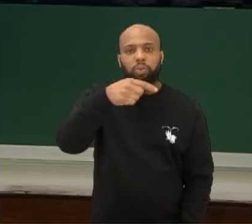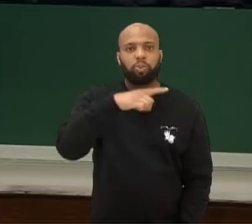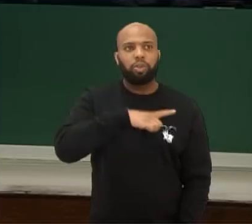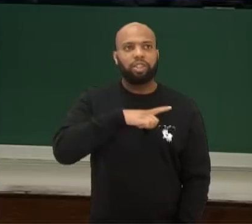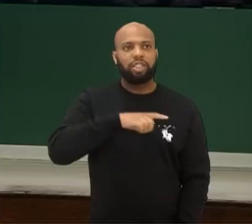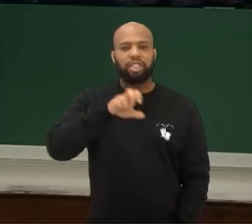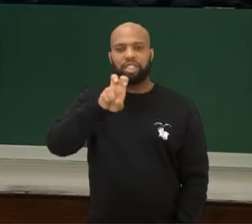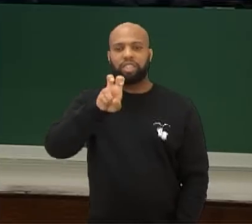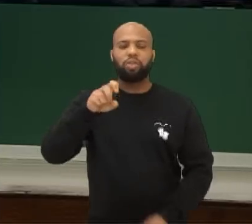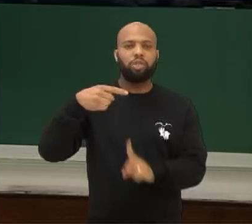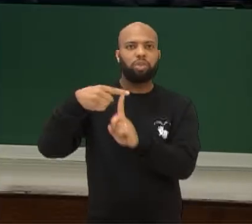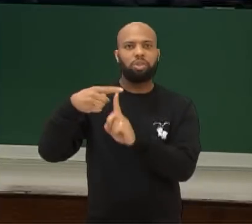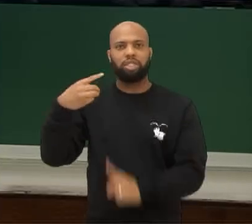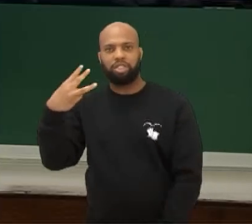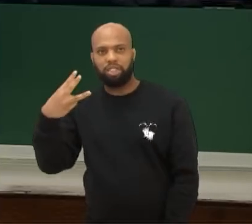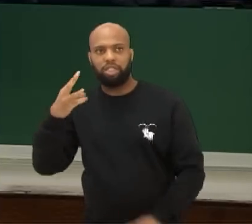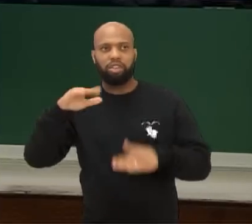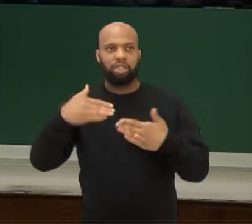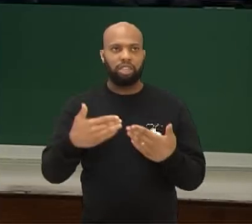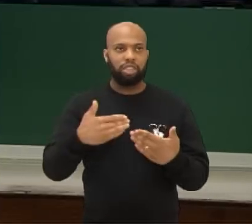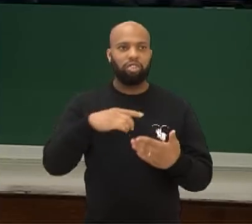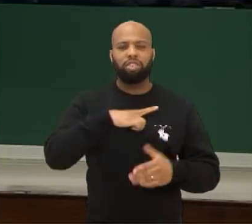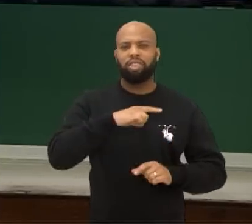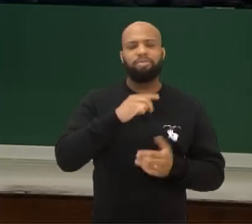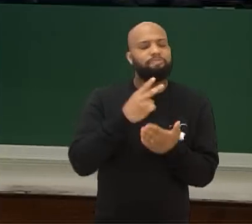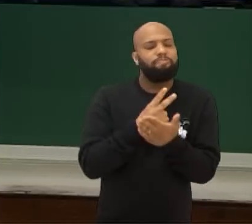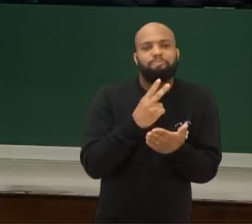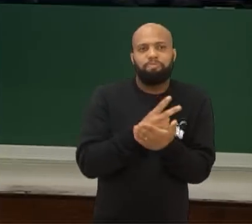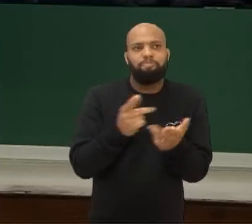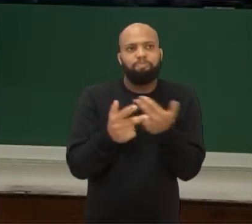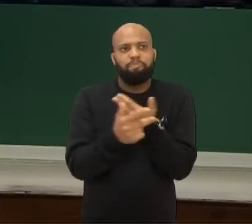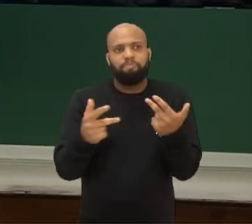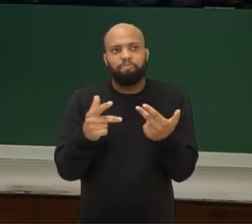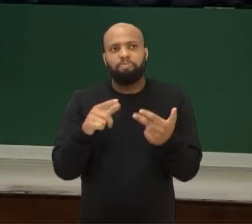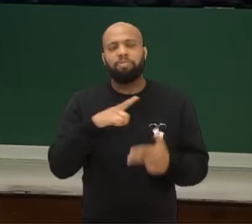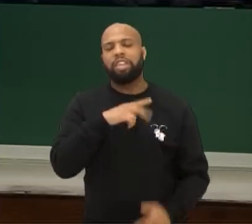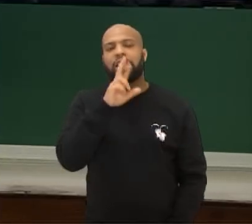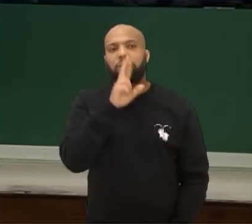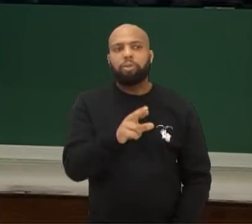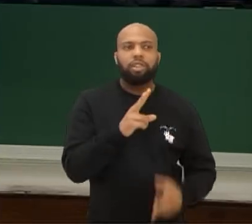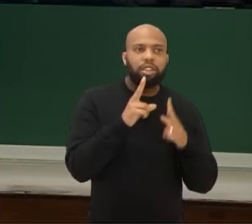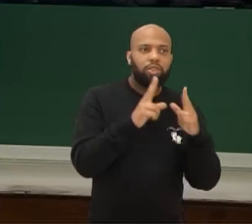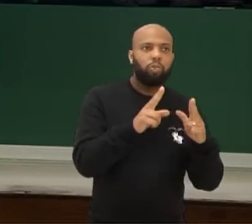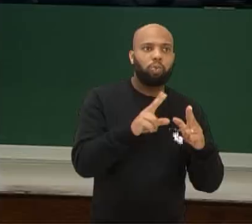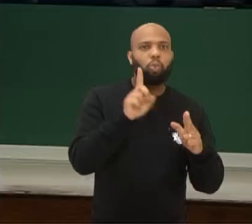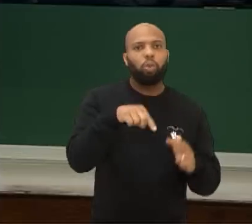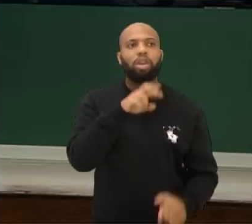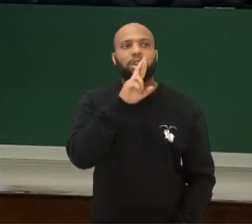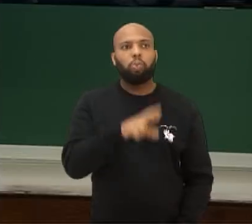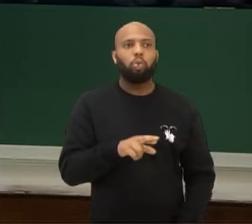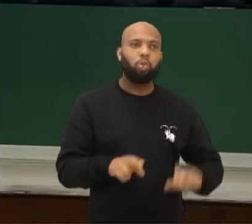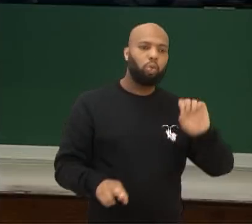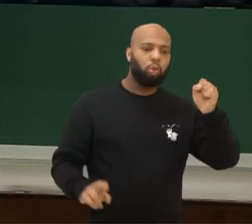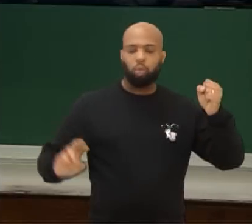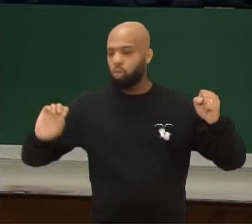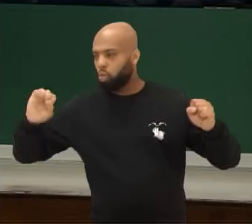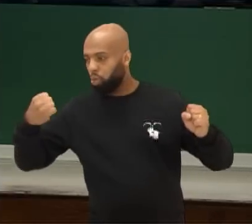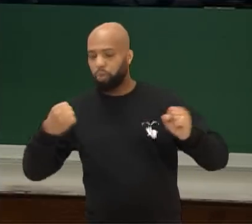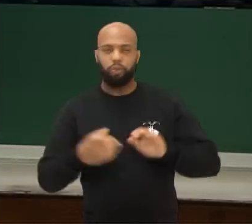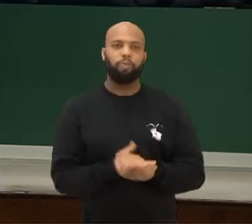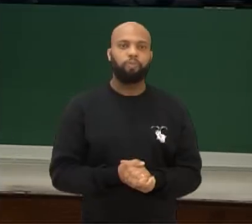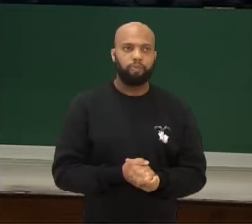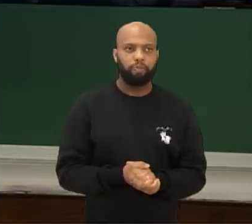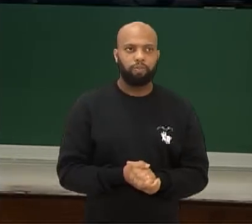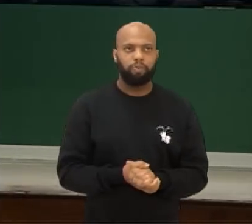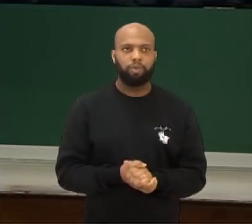3. Só que 3 mais 5 ou 5 mais 3 vai me dar a mesma coisa, né? Vai me dar o resultado 8,